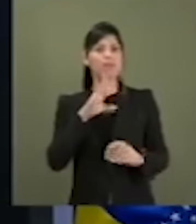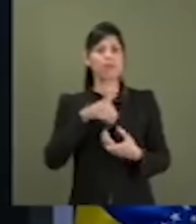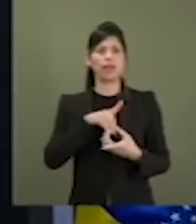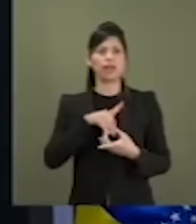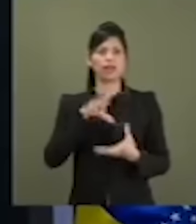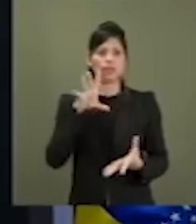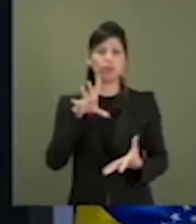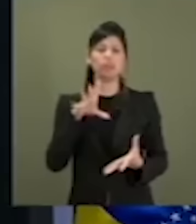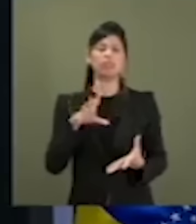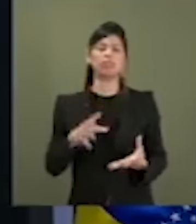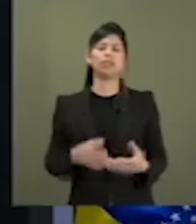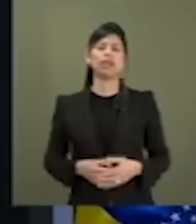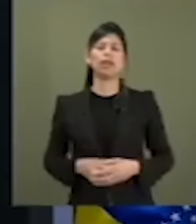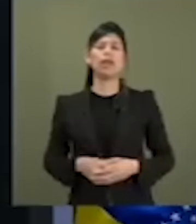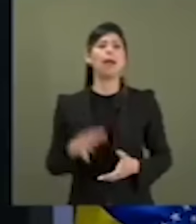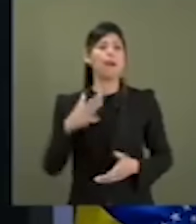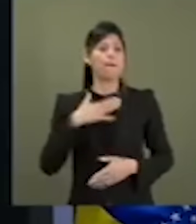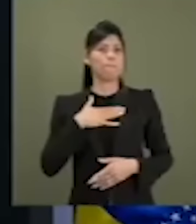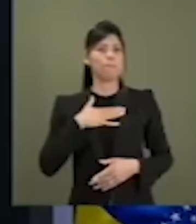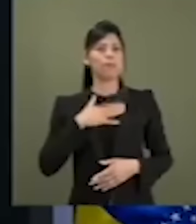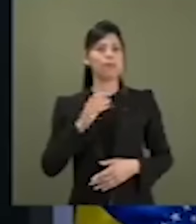que esse tema,